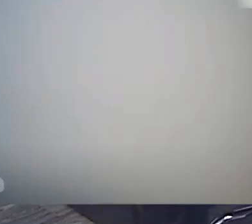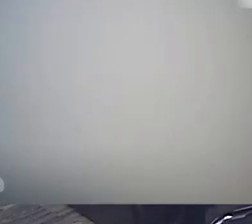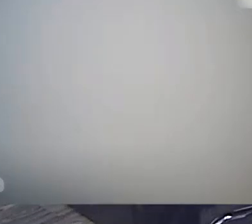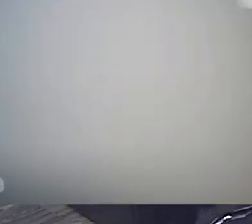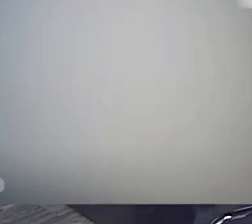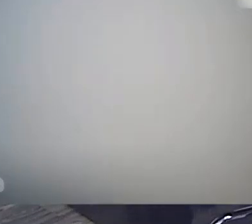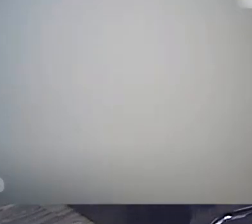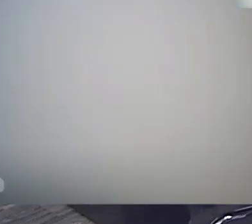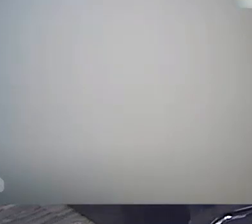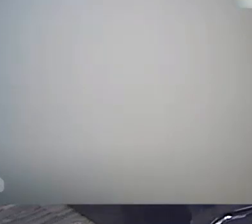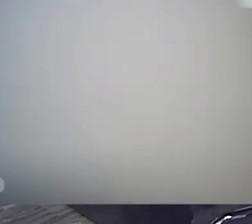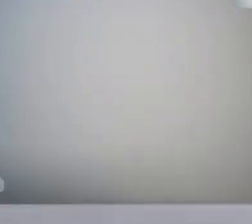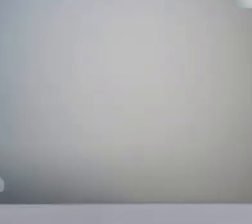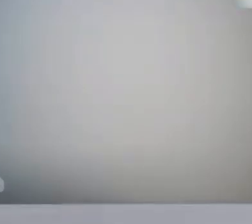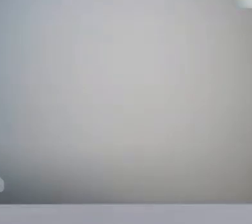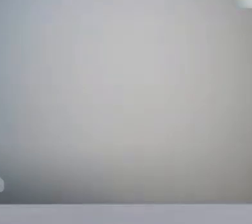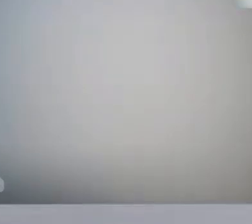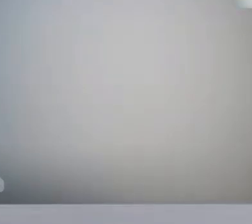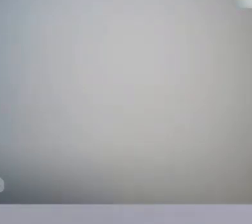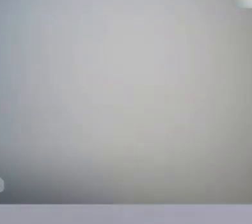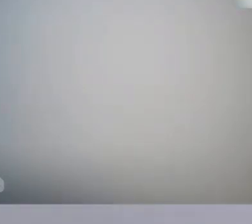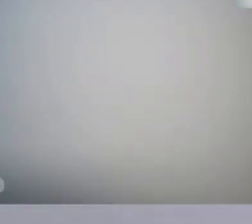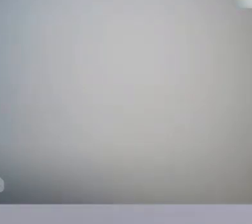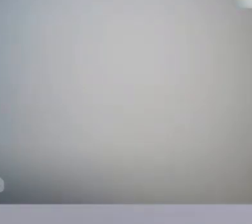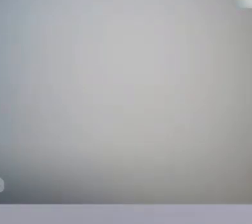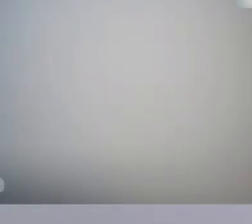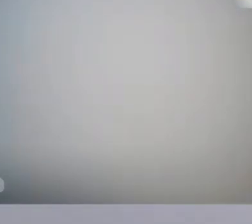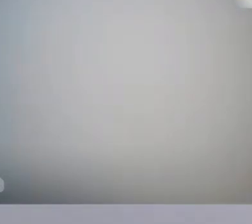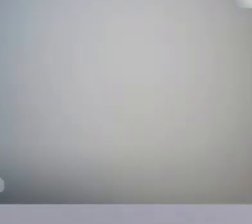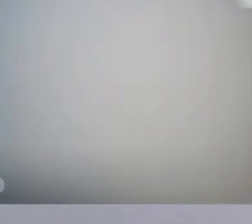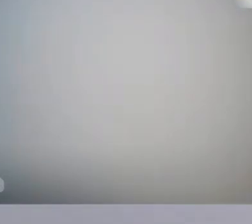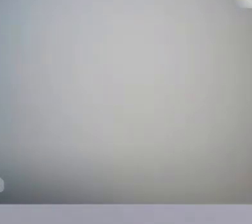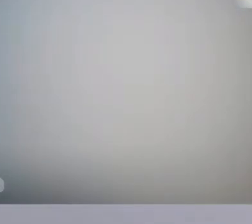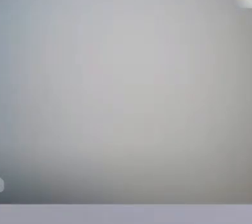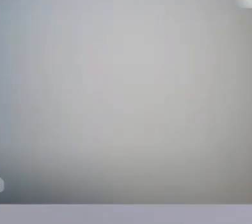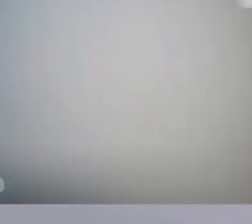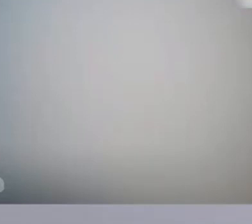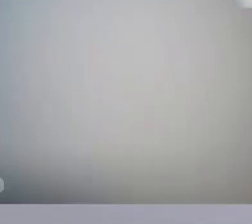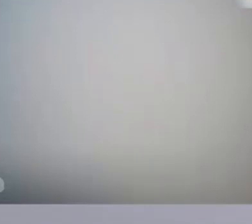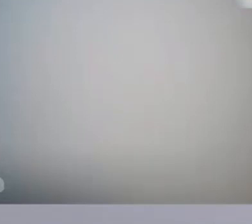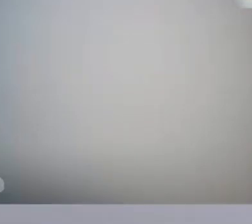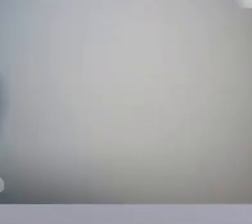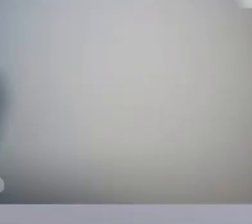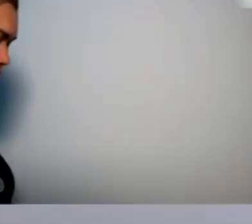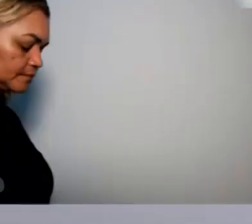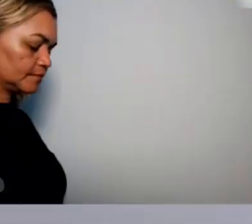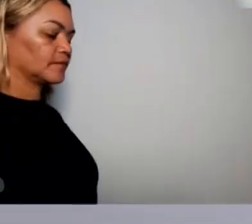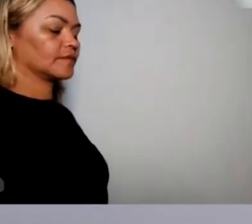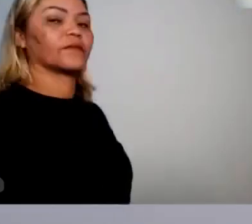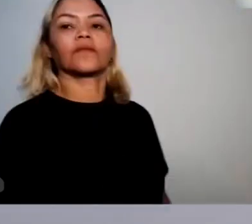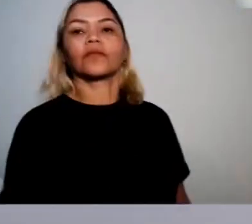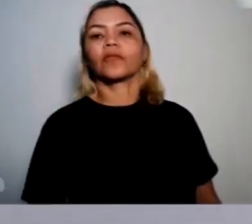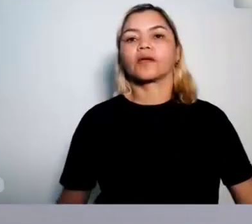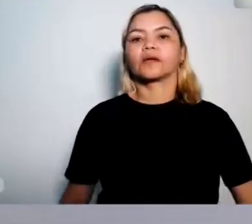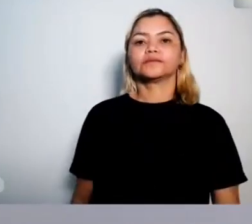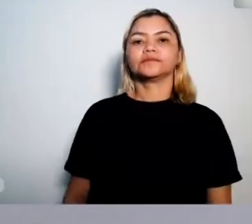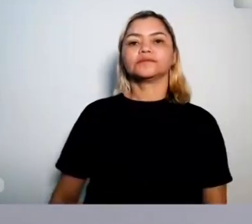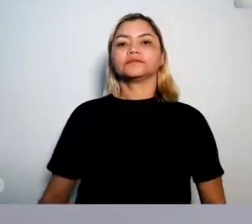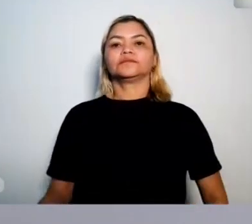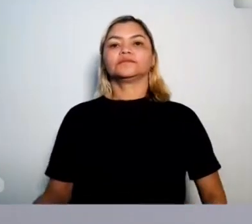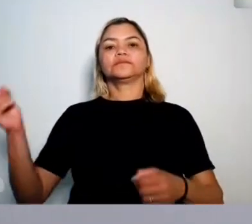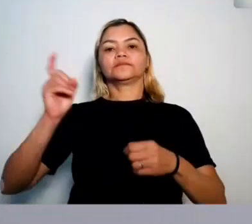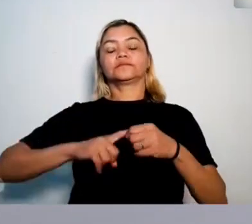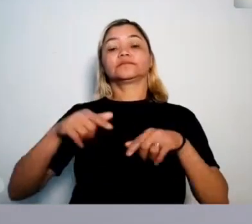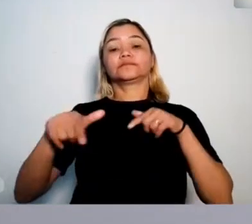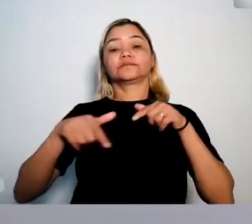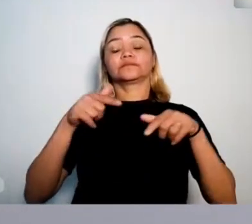Tá bom. Reaberto o trabalho, vamos colocar em votação o pedido de destaque do nobre vereador